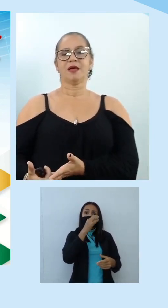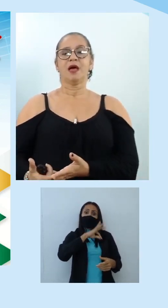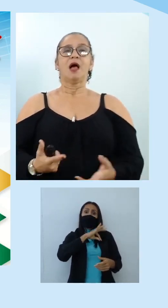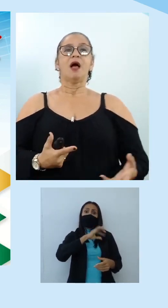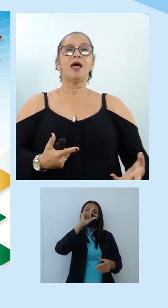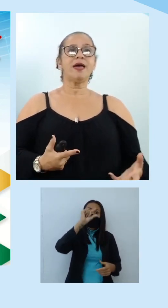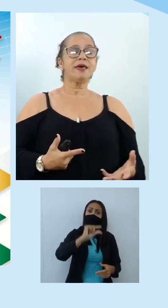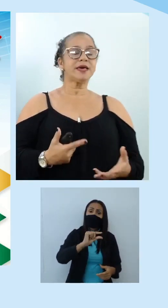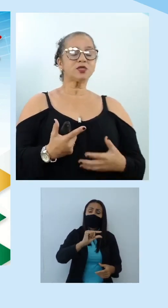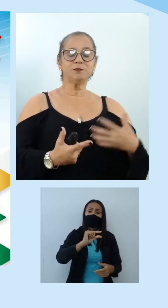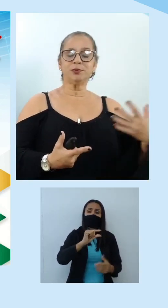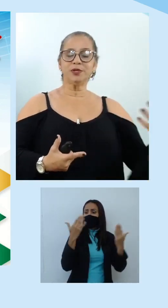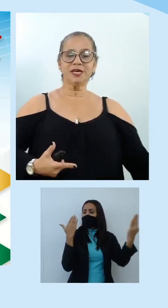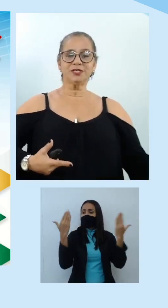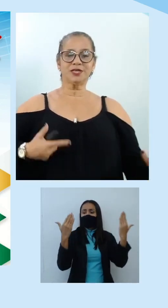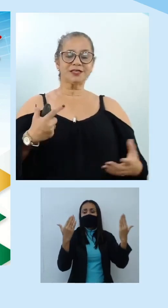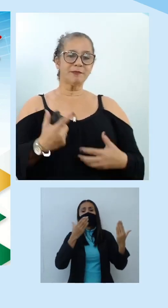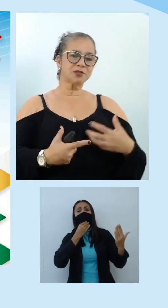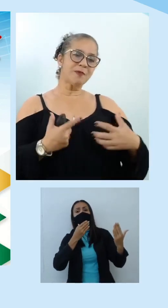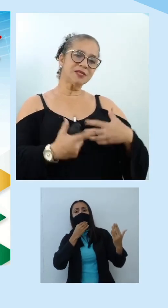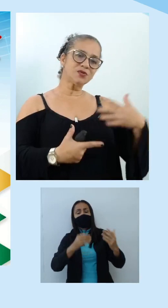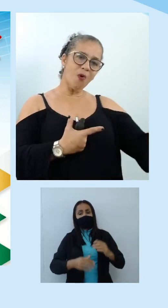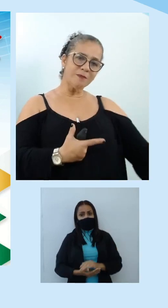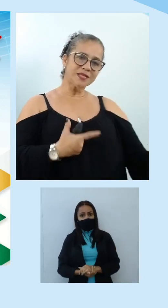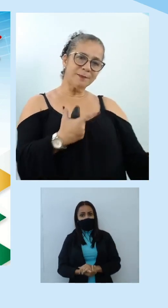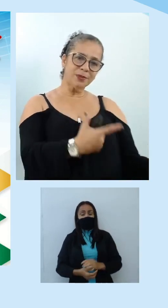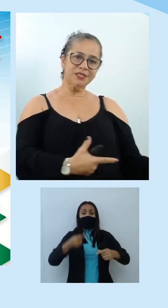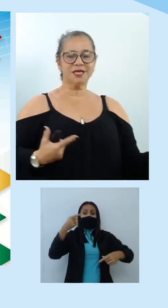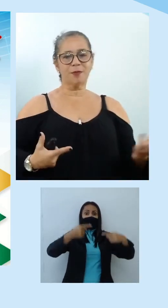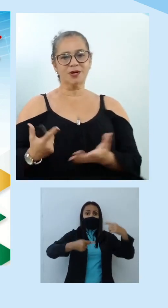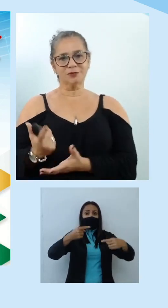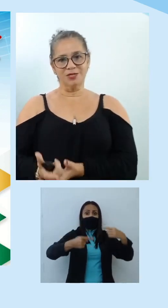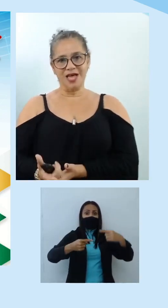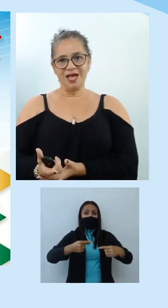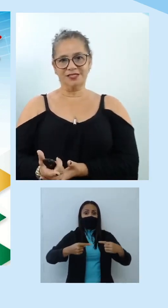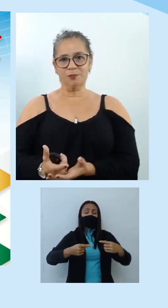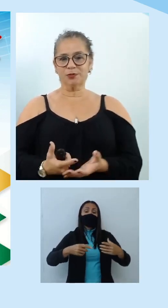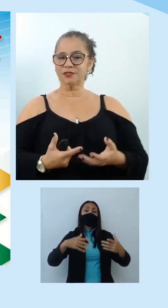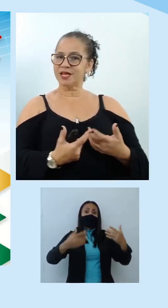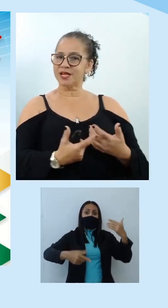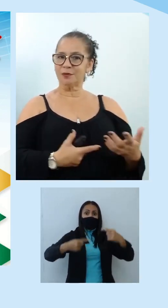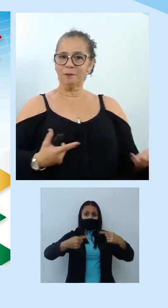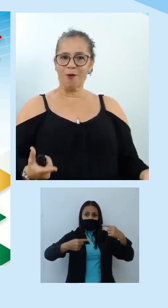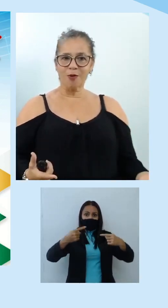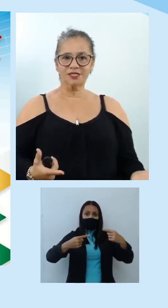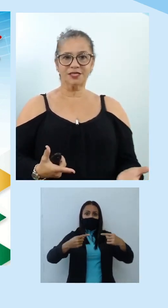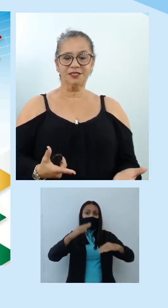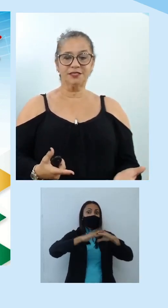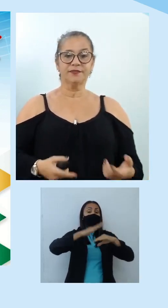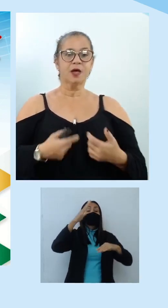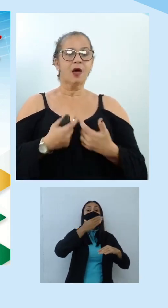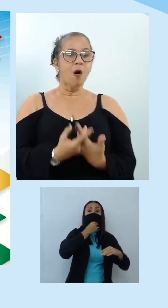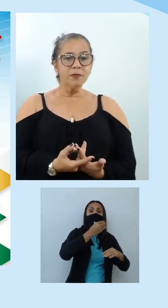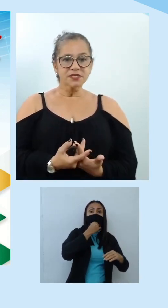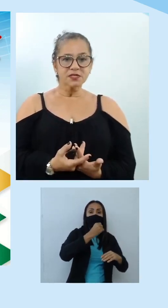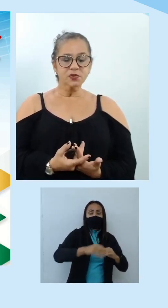homem. Em questão política, temos mais homens na política e poucas mulheres. As oportunidades são poucas